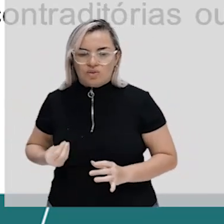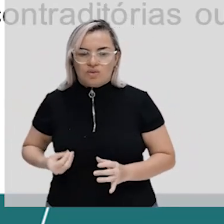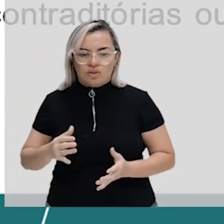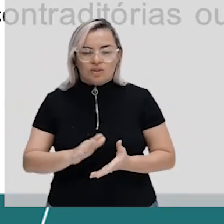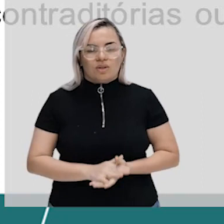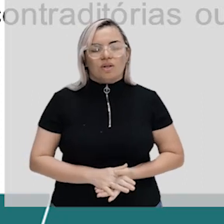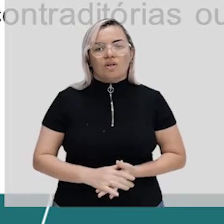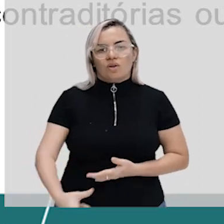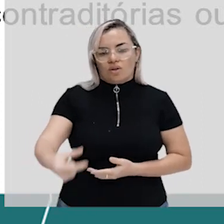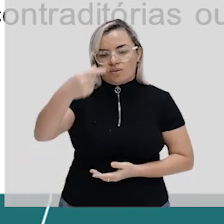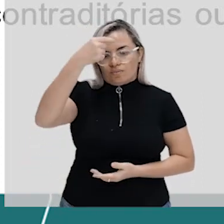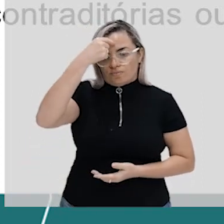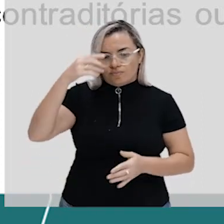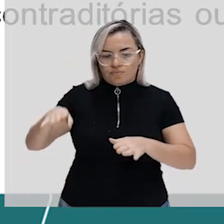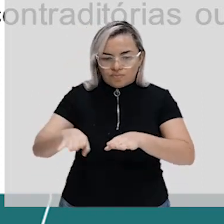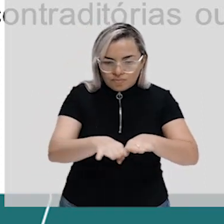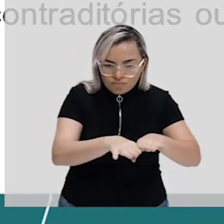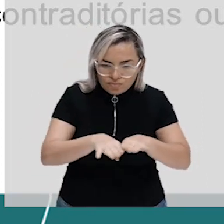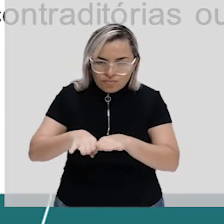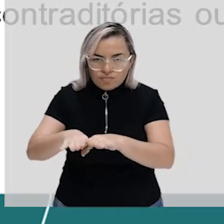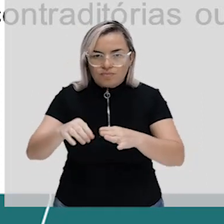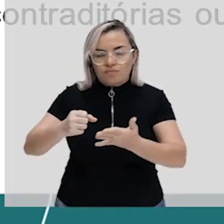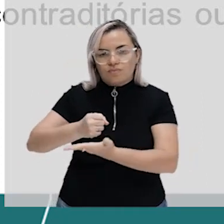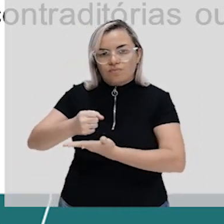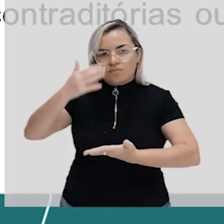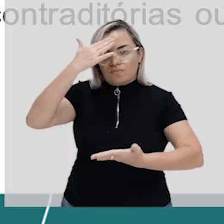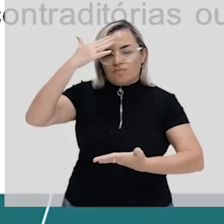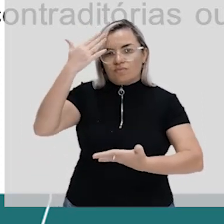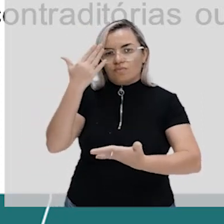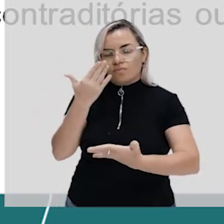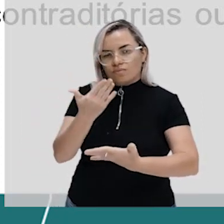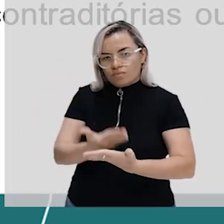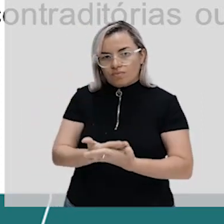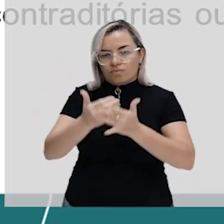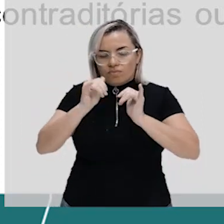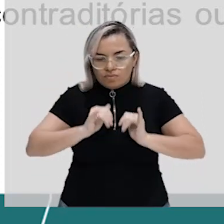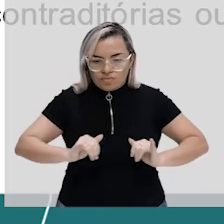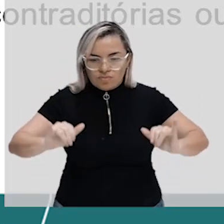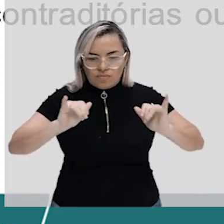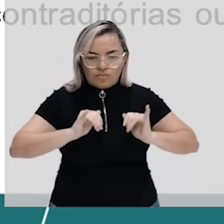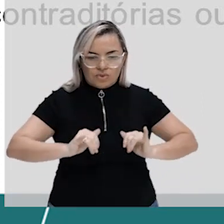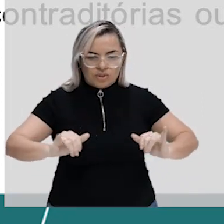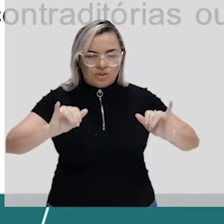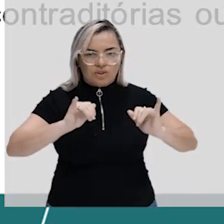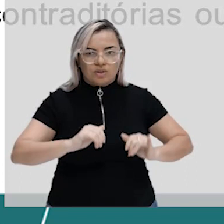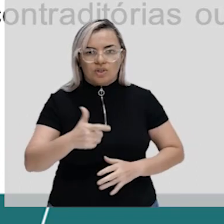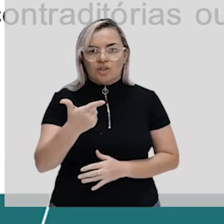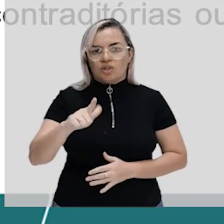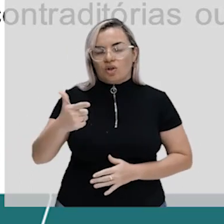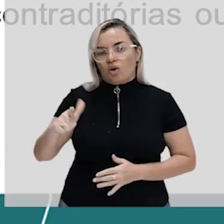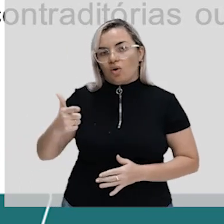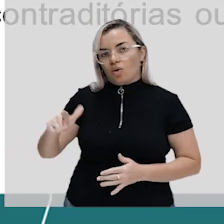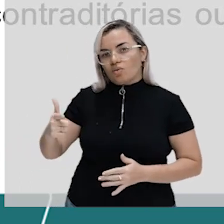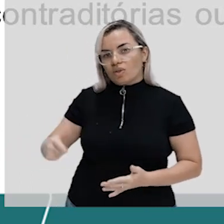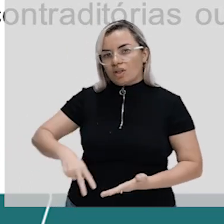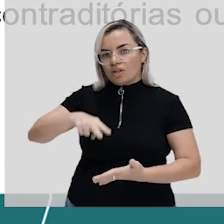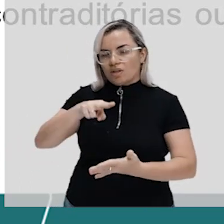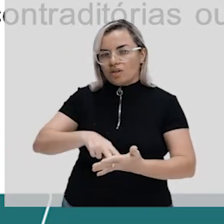está fundamentado, está baseado na crença em informações inverificadas. Atenção para o